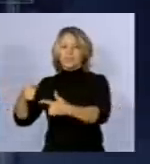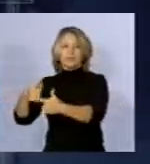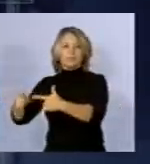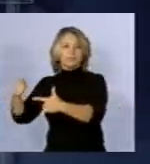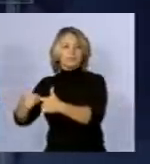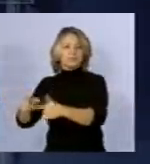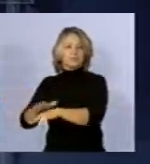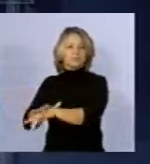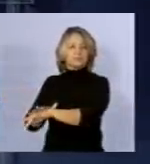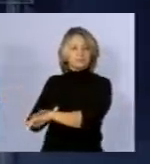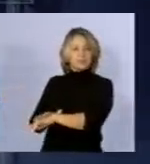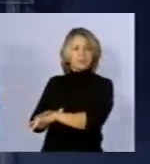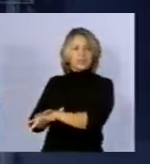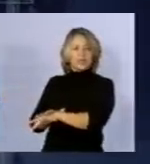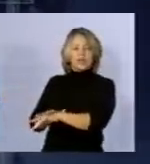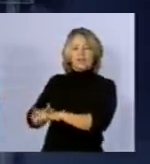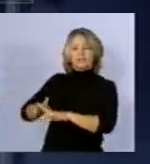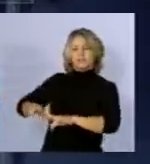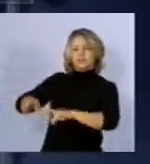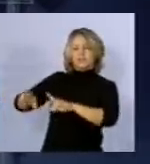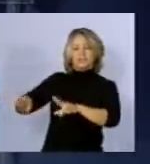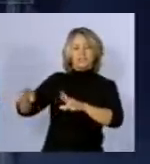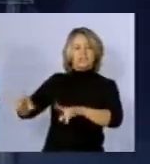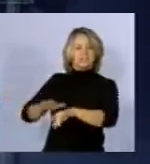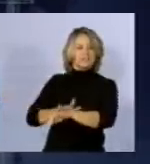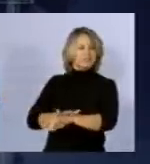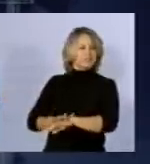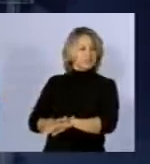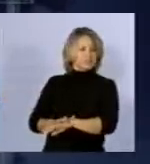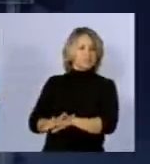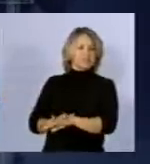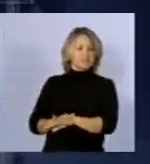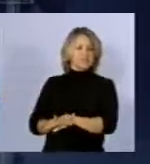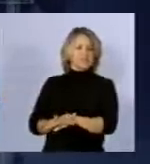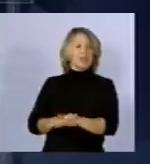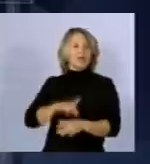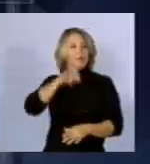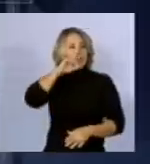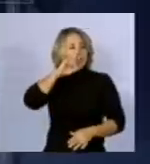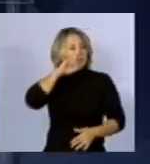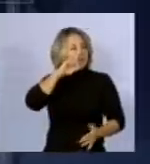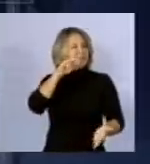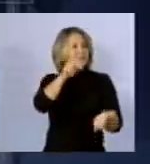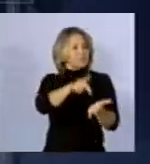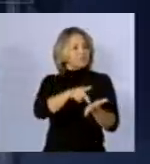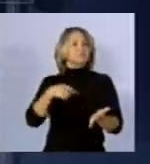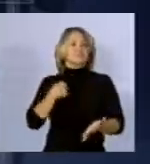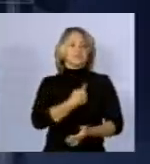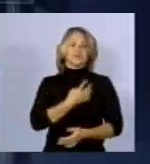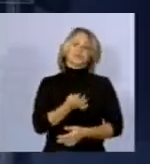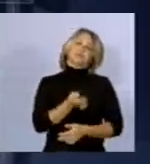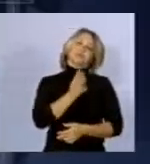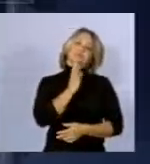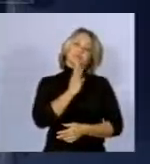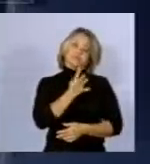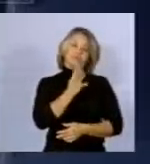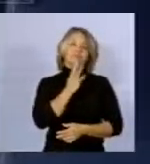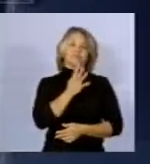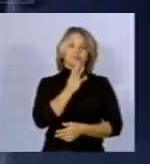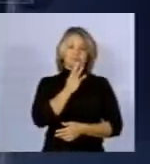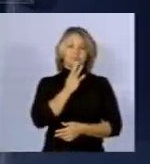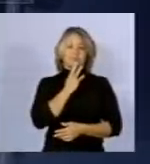doenças as mais variadas doenças Então esse é um risco de fato é um risco que conhecemos eh é um